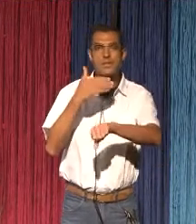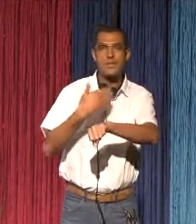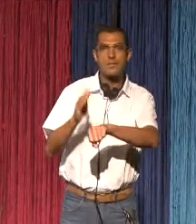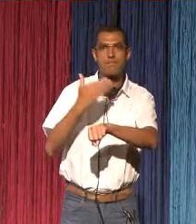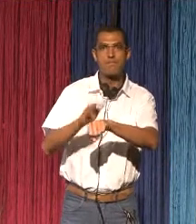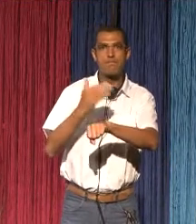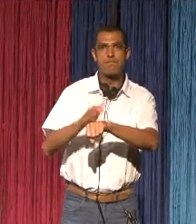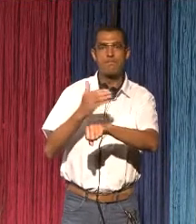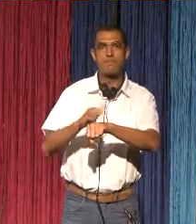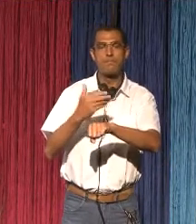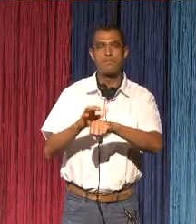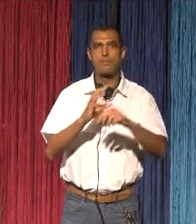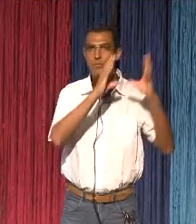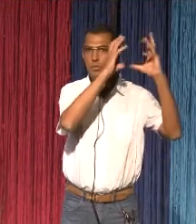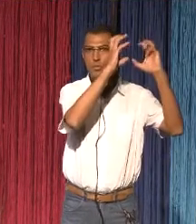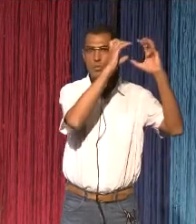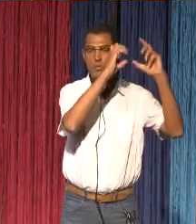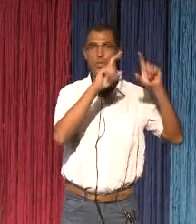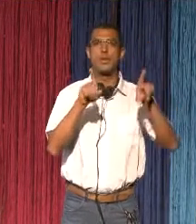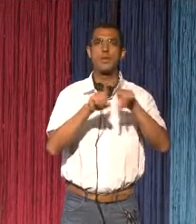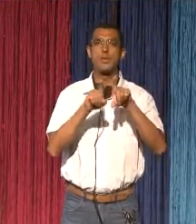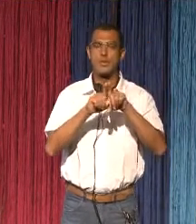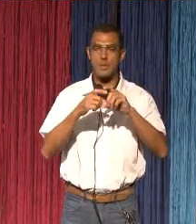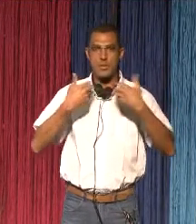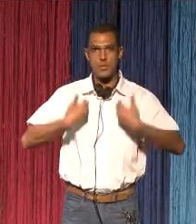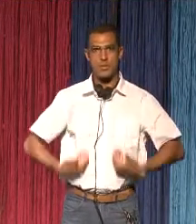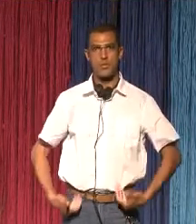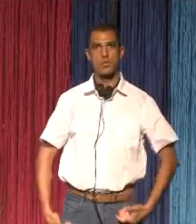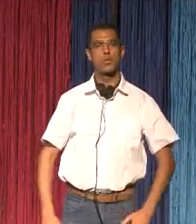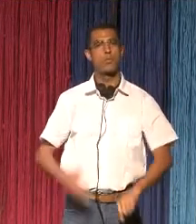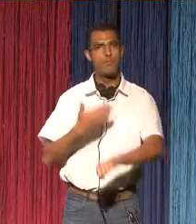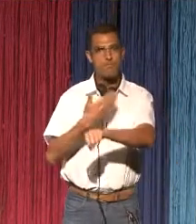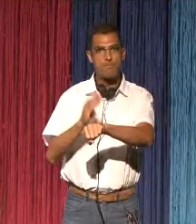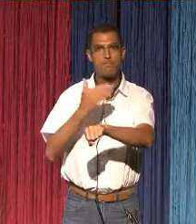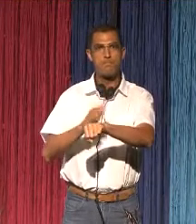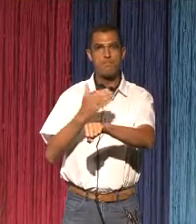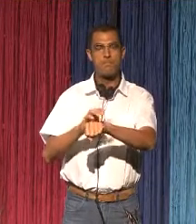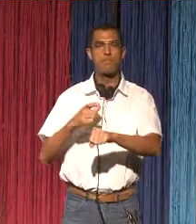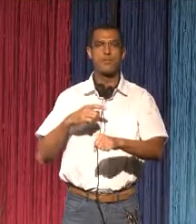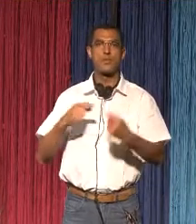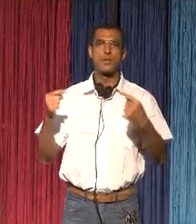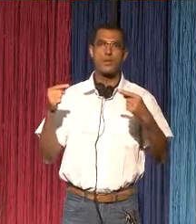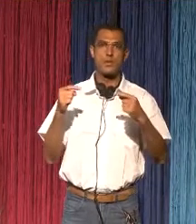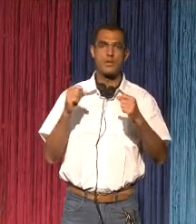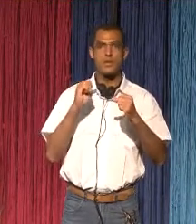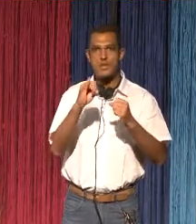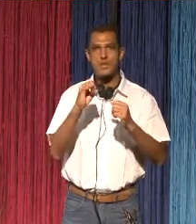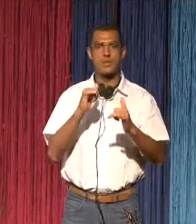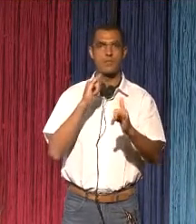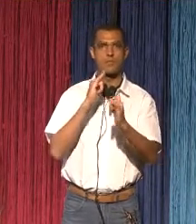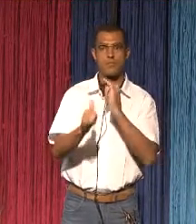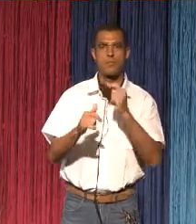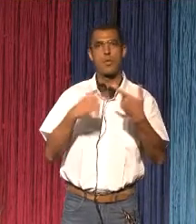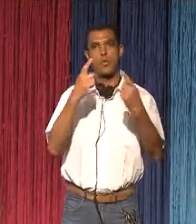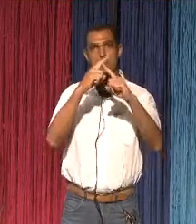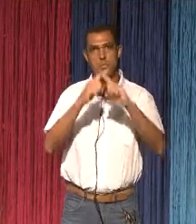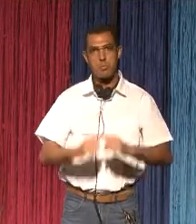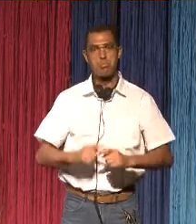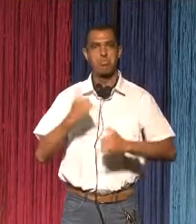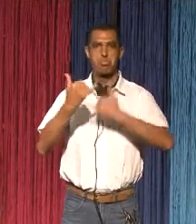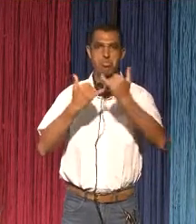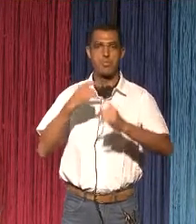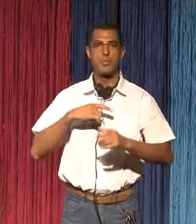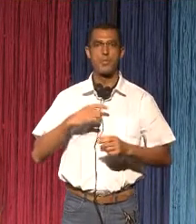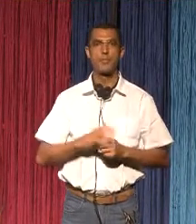sentidos, o corpo e o cérebro, e o encéfalo, e o sistema nervoso, e a mente, né? No